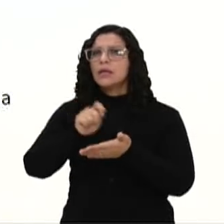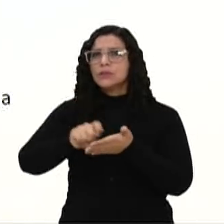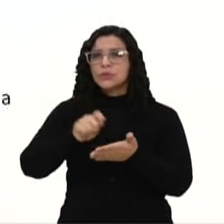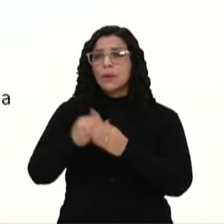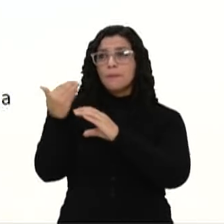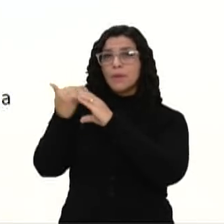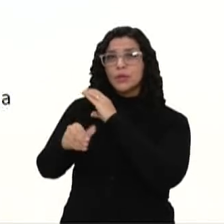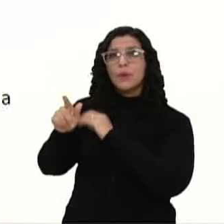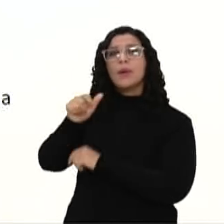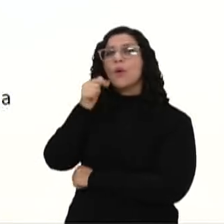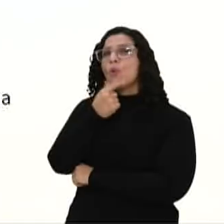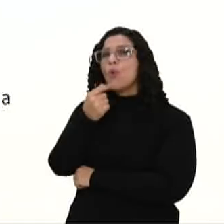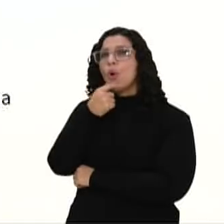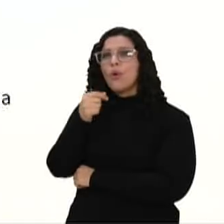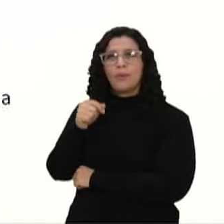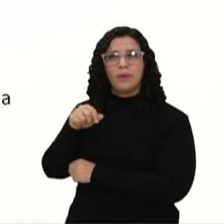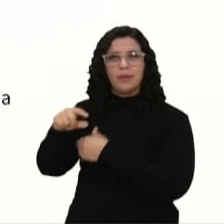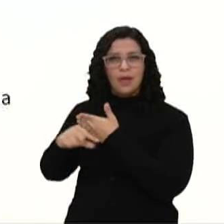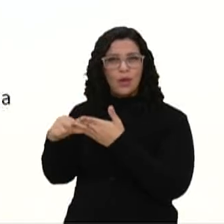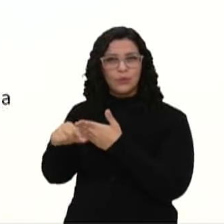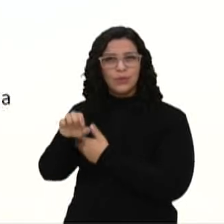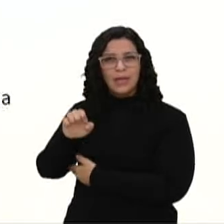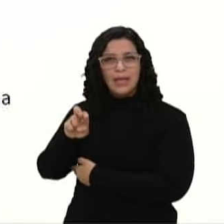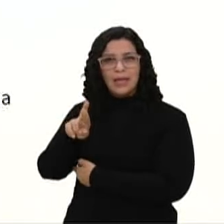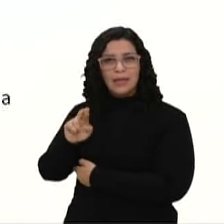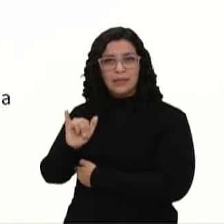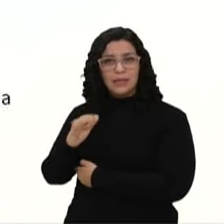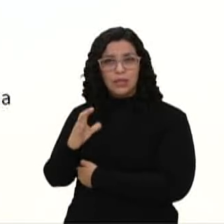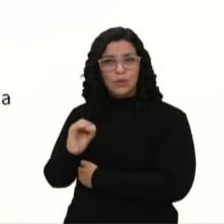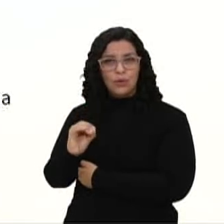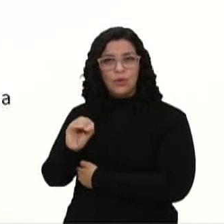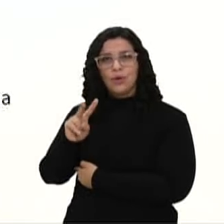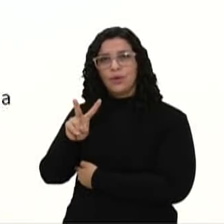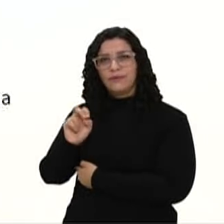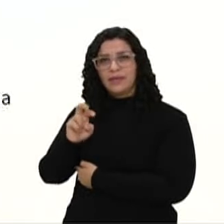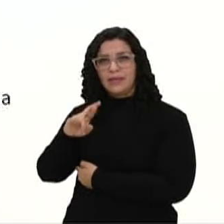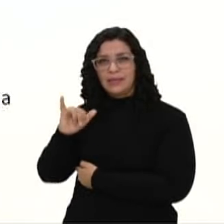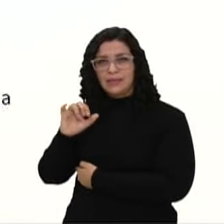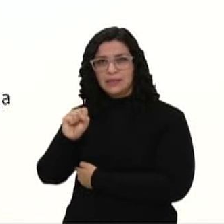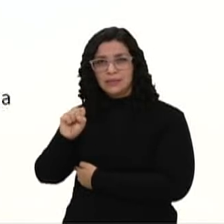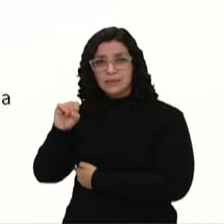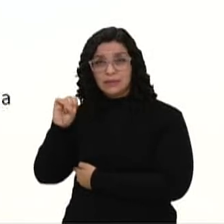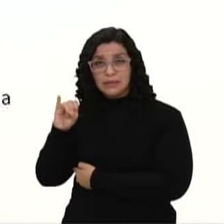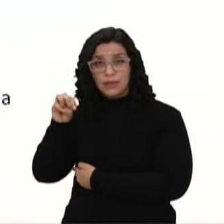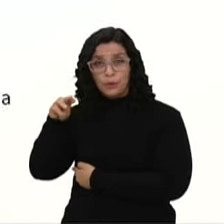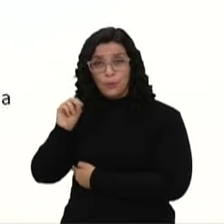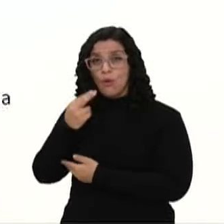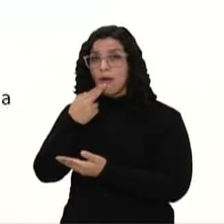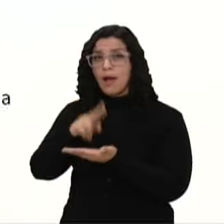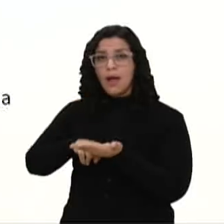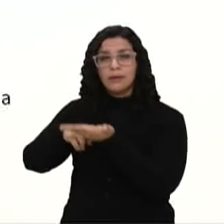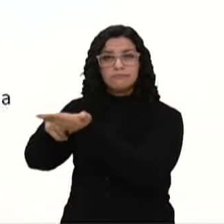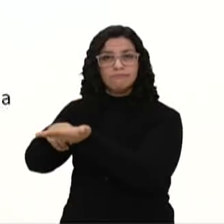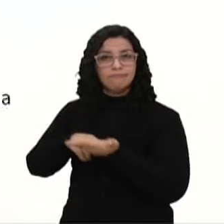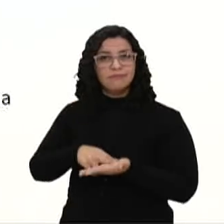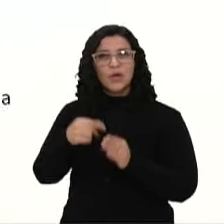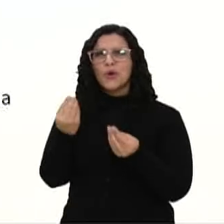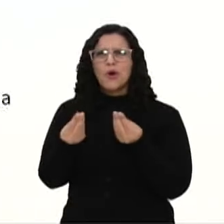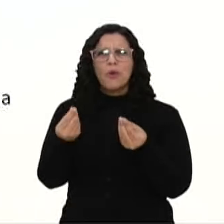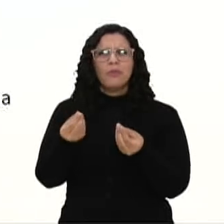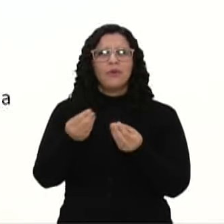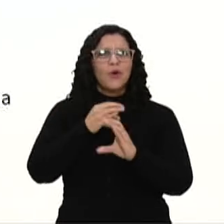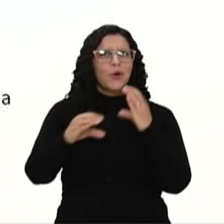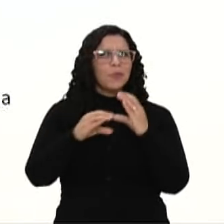escritor Érico Veríssimo. Mas ainda sobre essa questão de comunicação por carta, eu gostaria que você